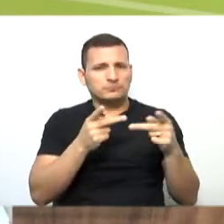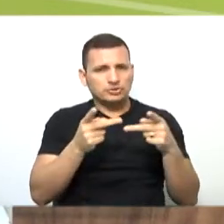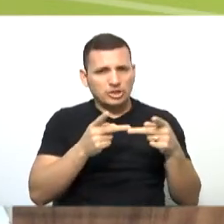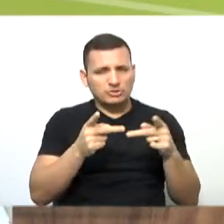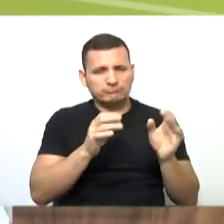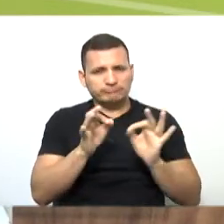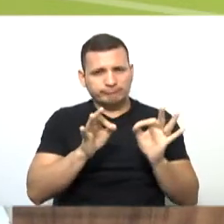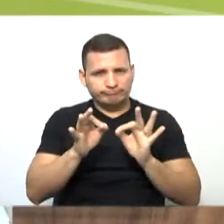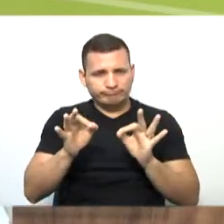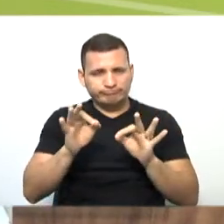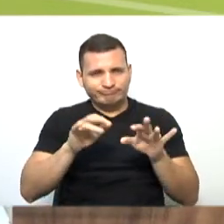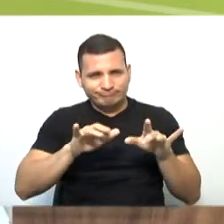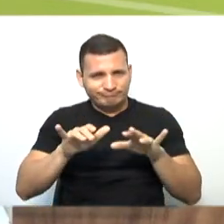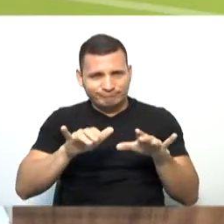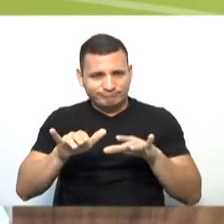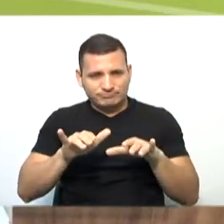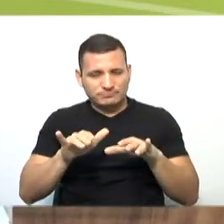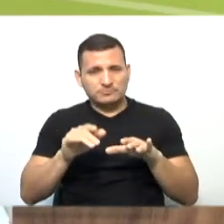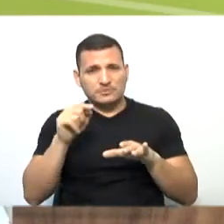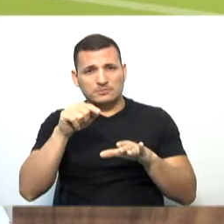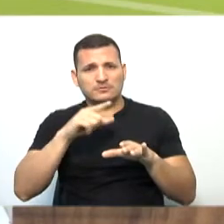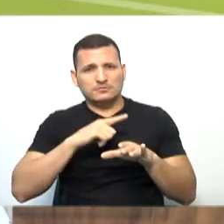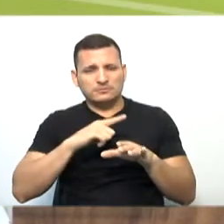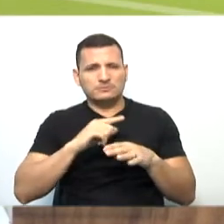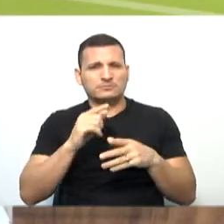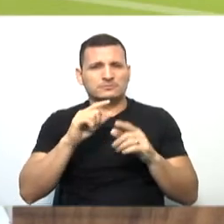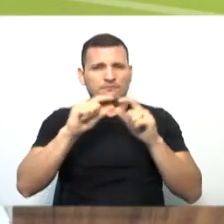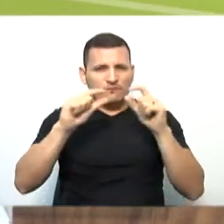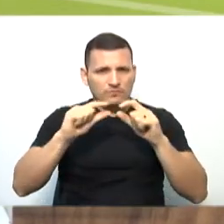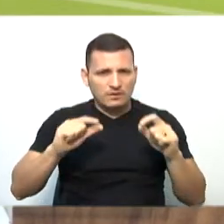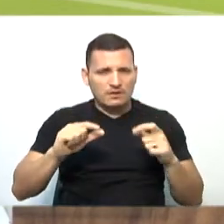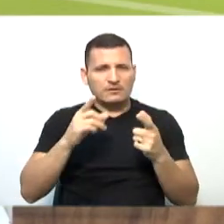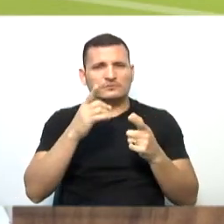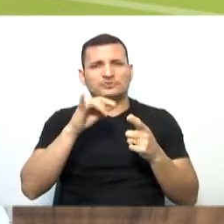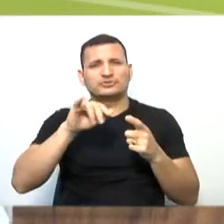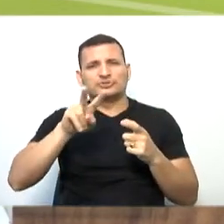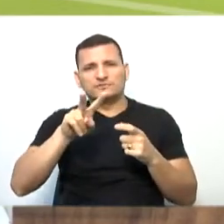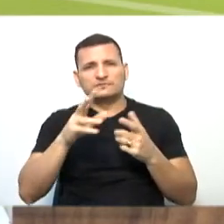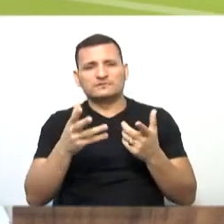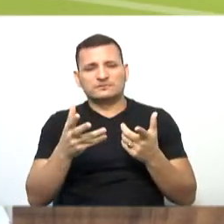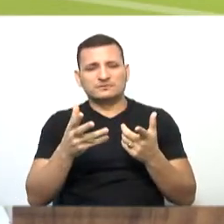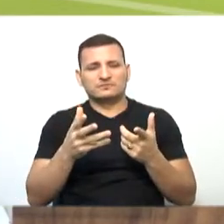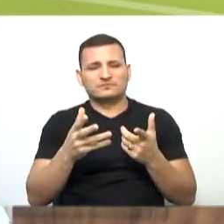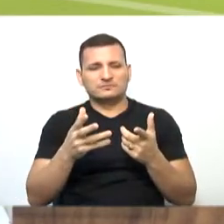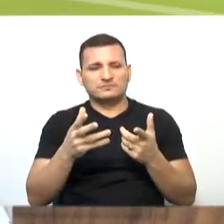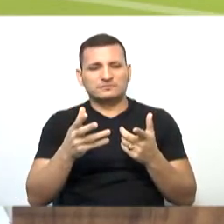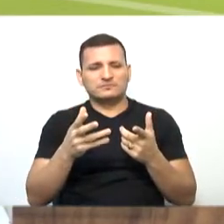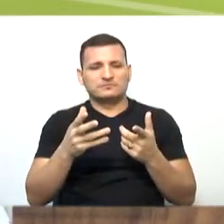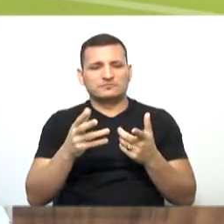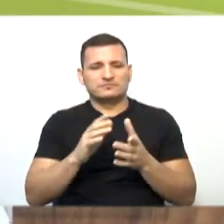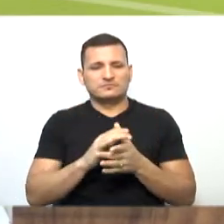projeto, e lá vai estar cheio de formulários, cheio de divs, vai estar cheio de